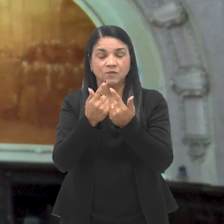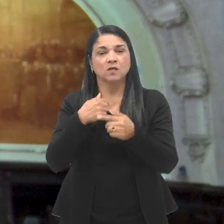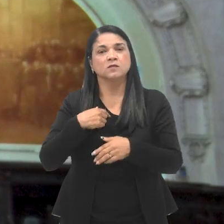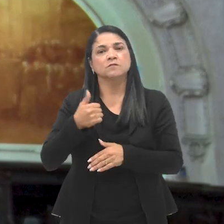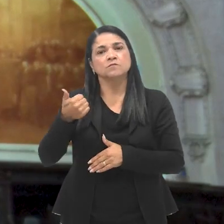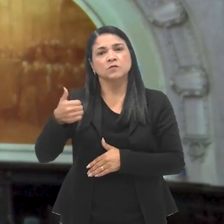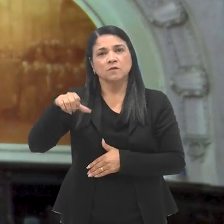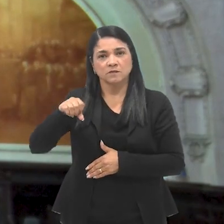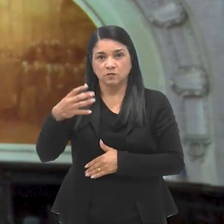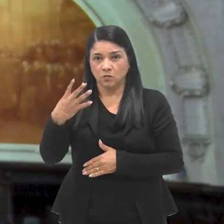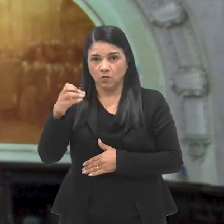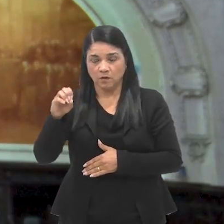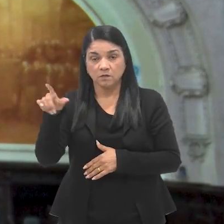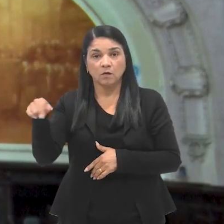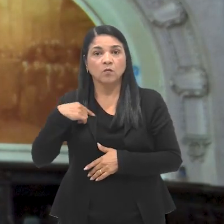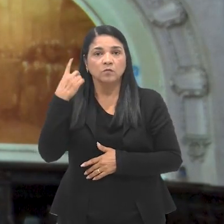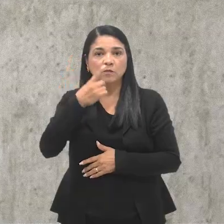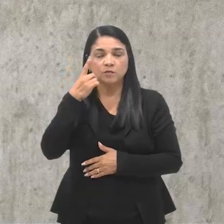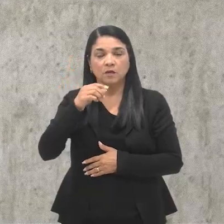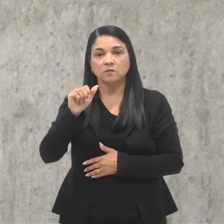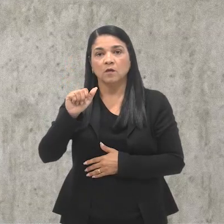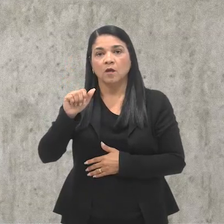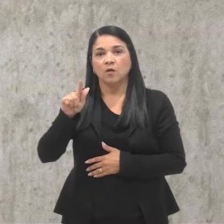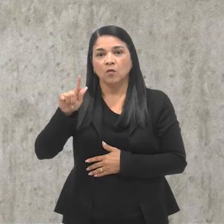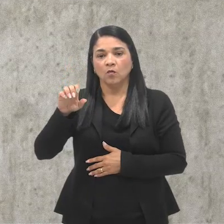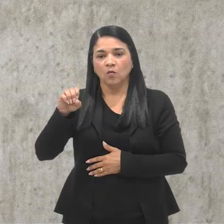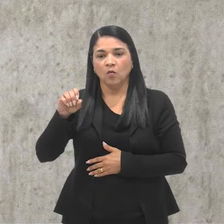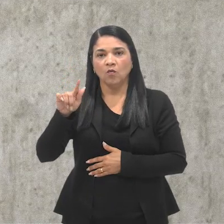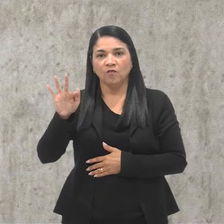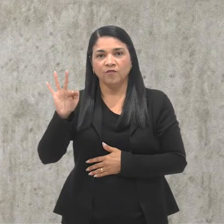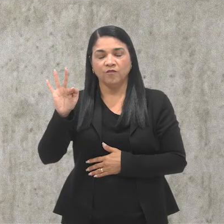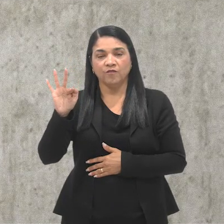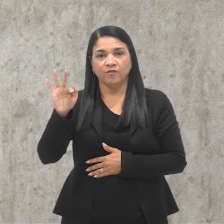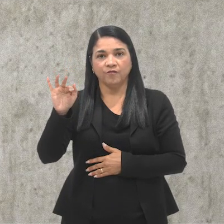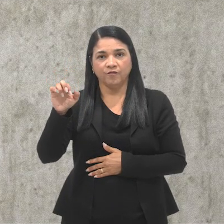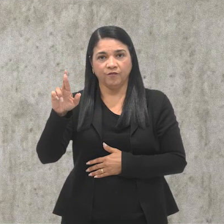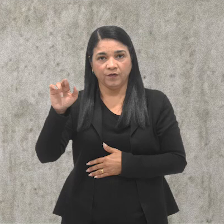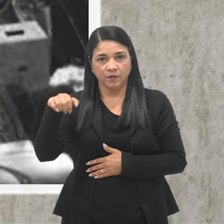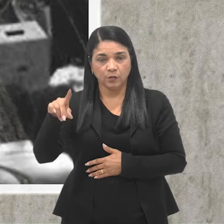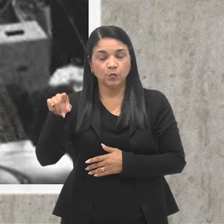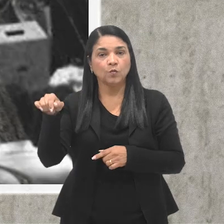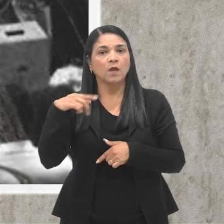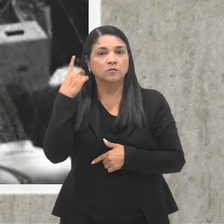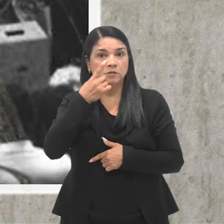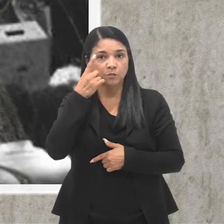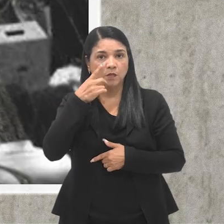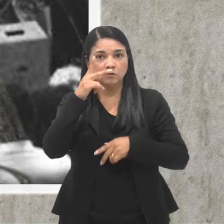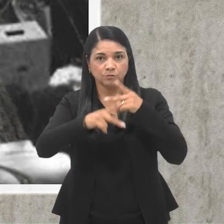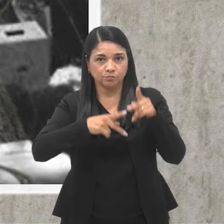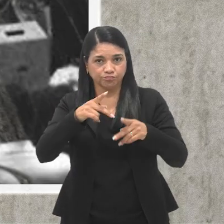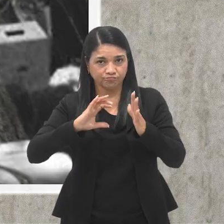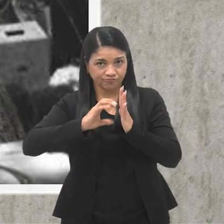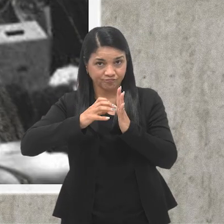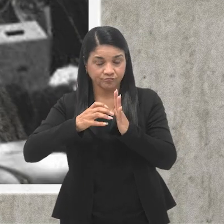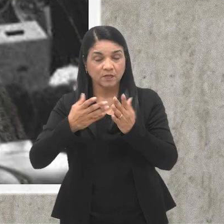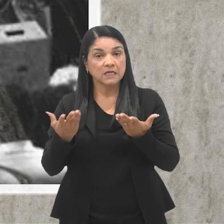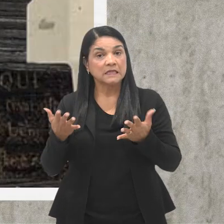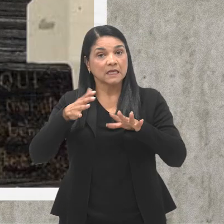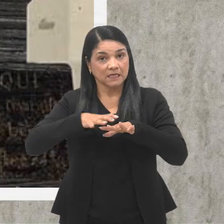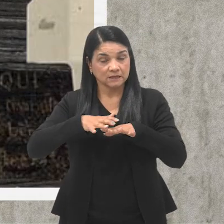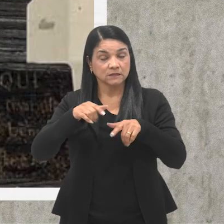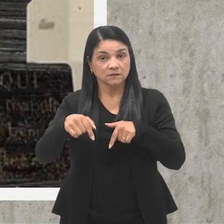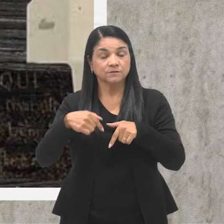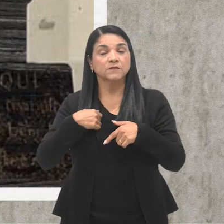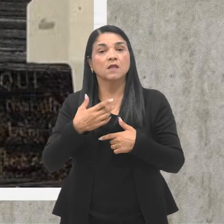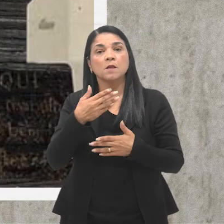legislativas estaduais. Nos anos 40, o deputado Goffredo da Silva Teles Júnior, era um deputado do Partido de Representação Popular,